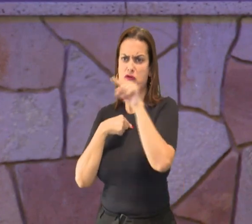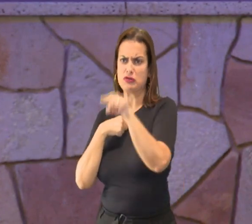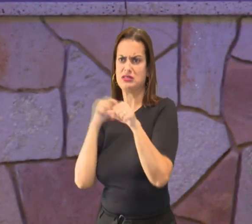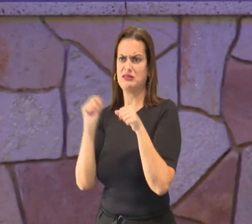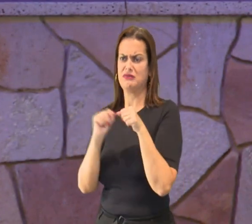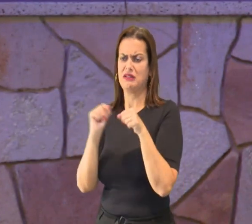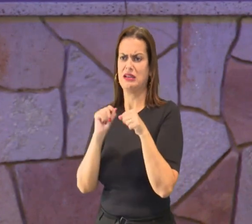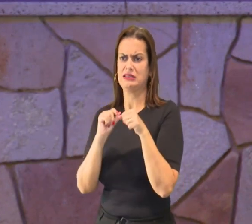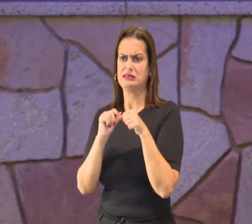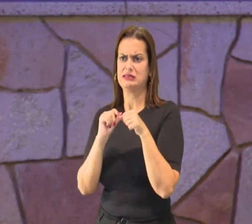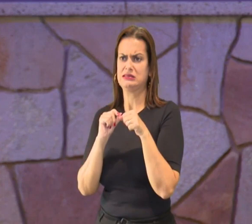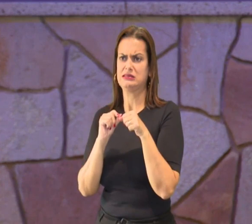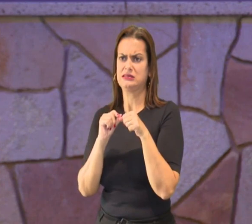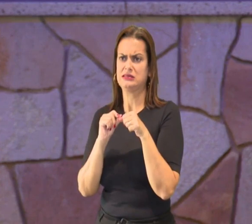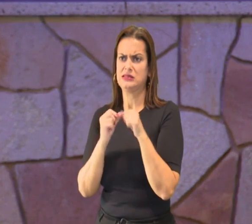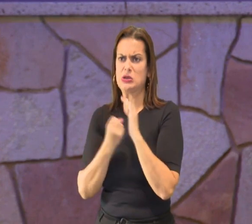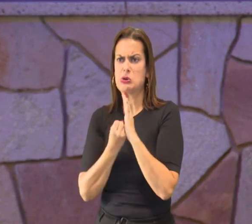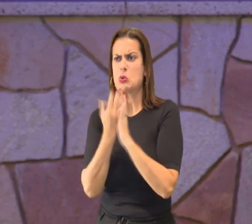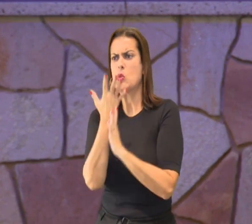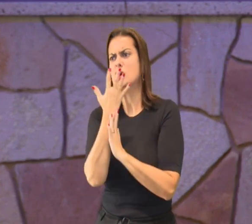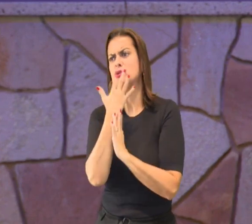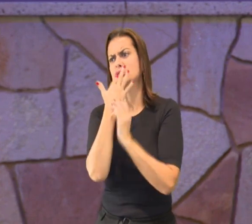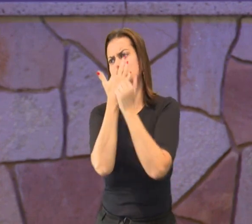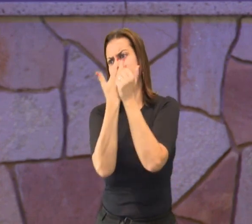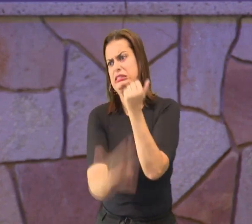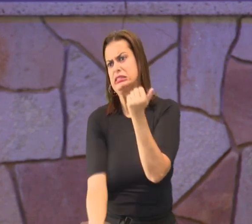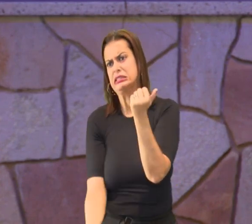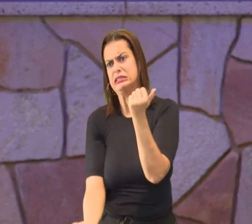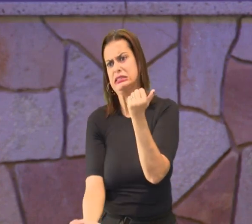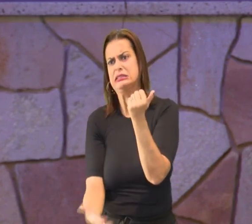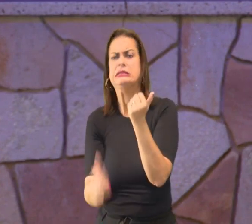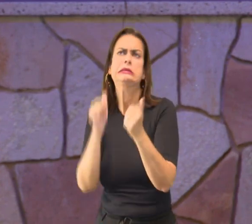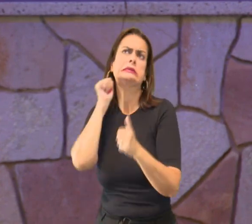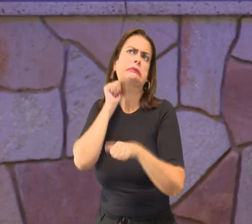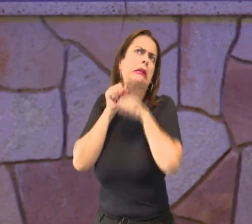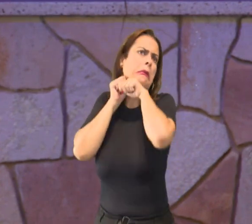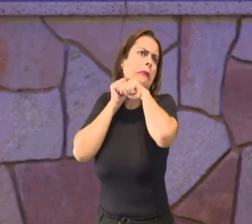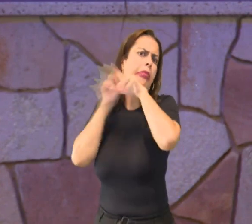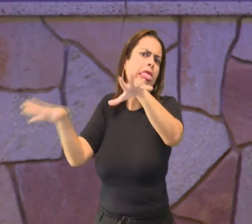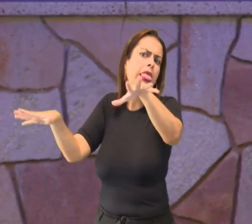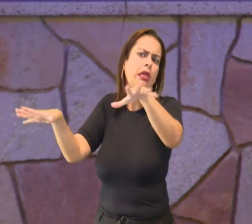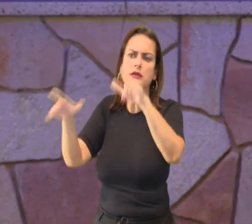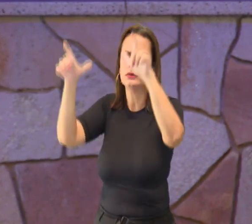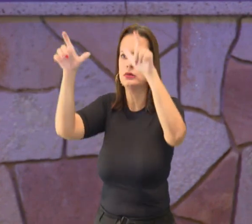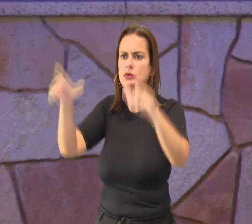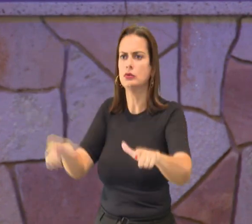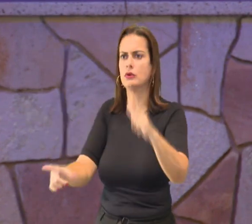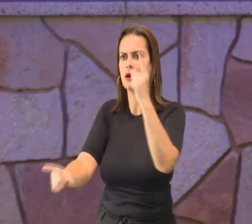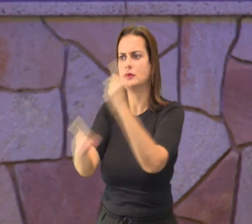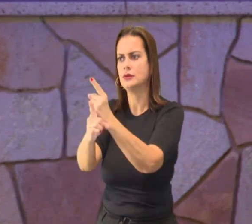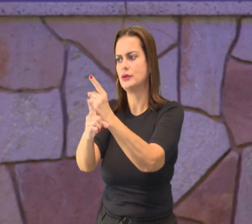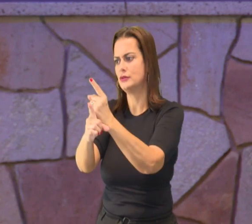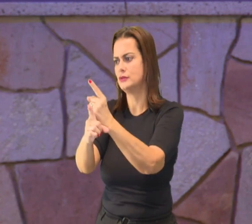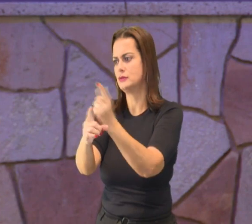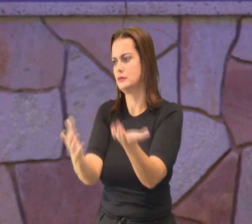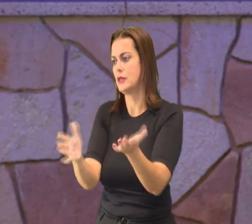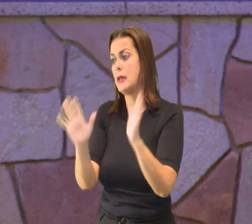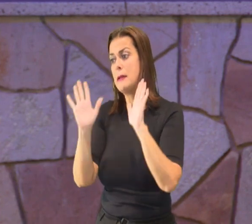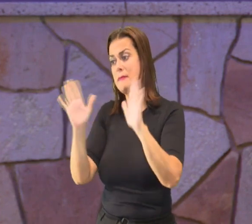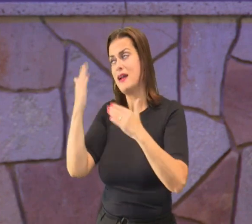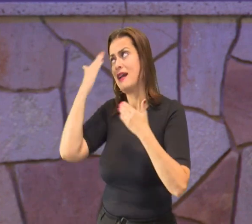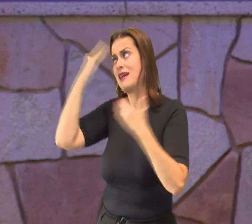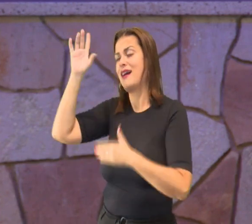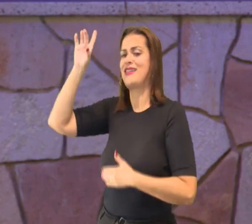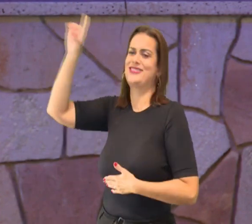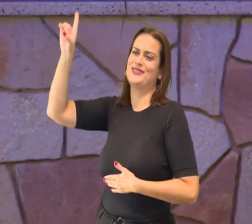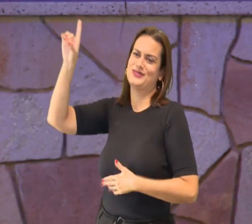cometemos? Quanto sangue deveria jorrar na tenda do encontro? Mas graças a Deus que